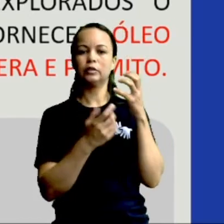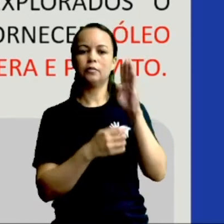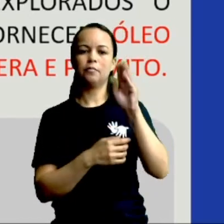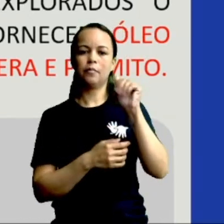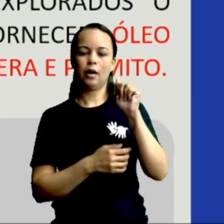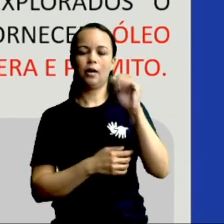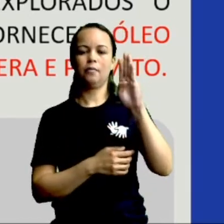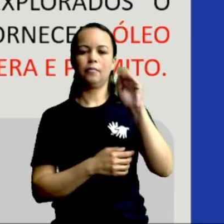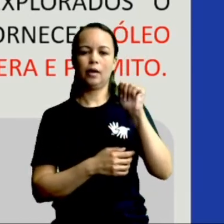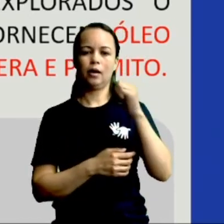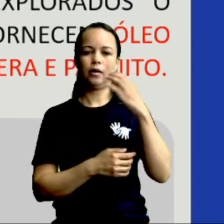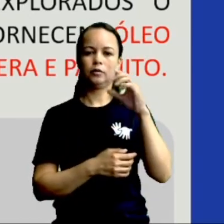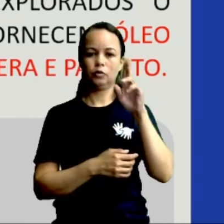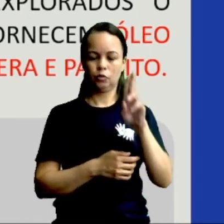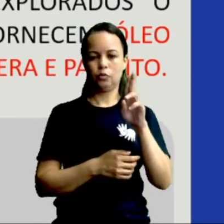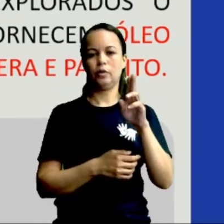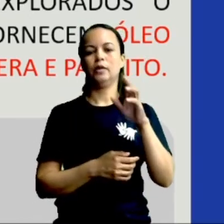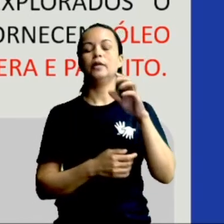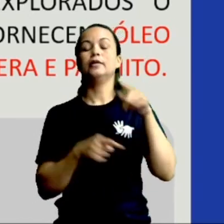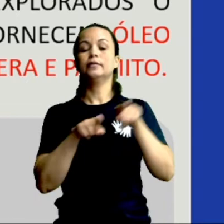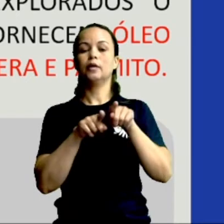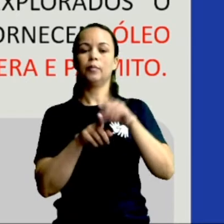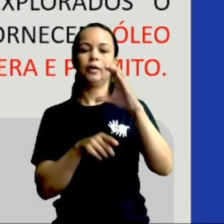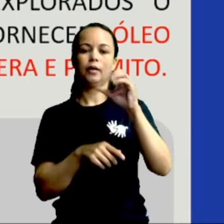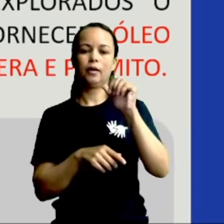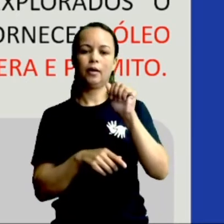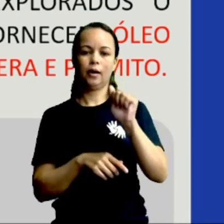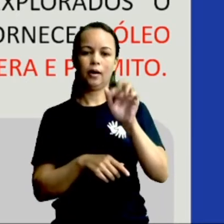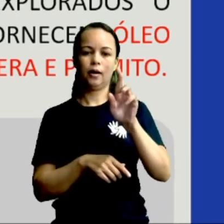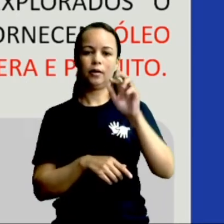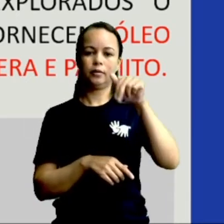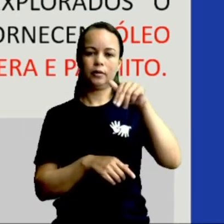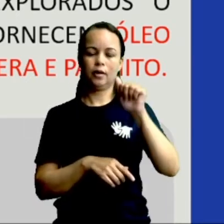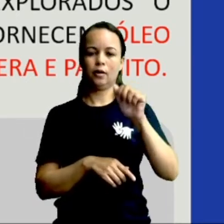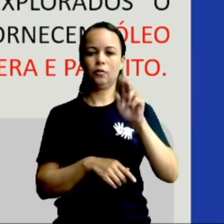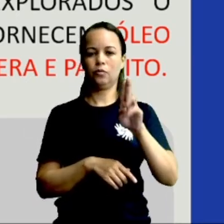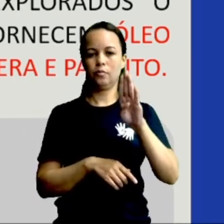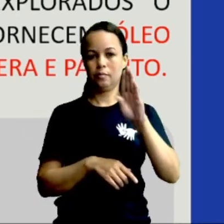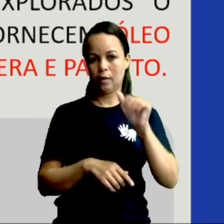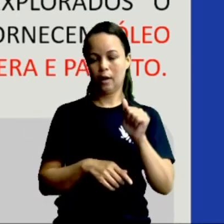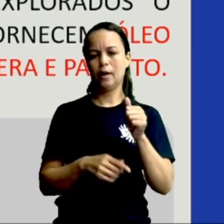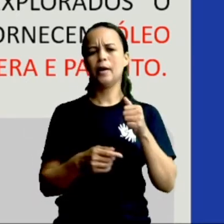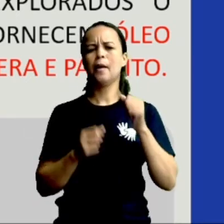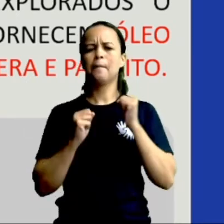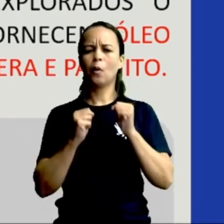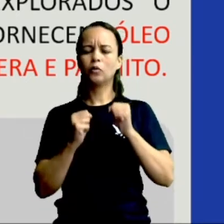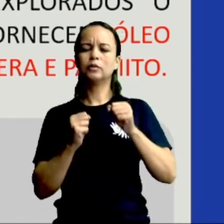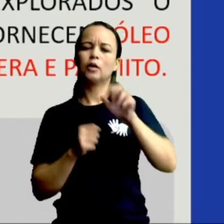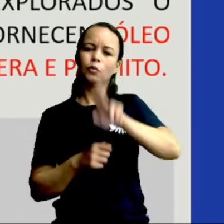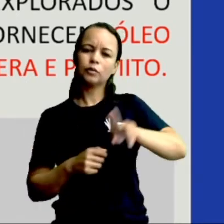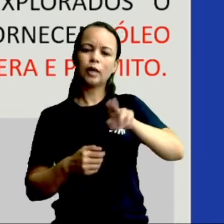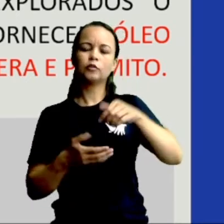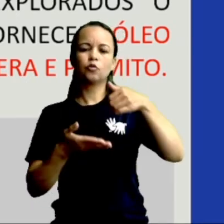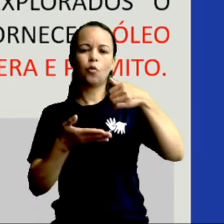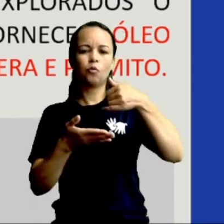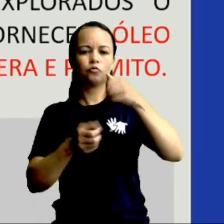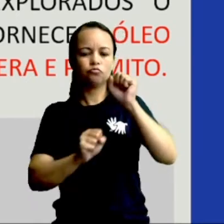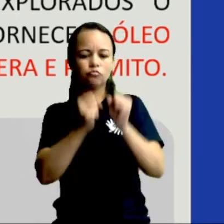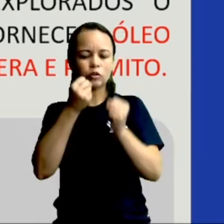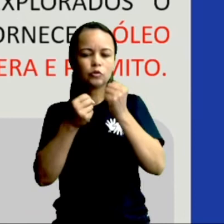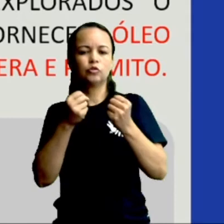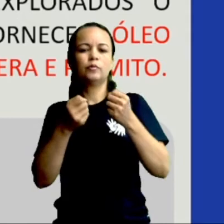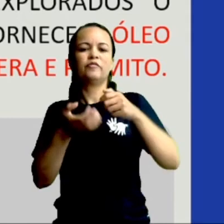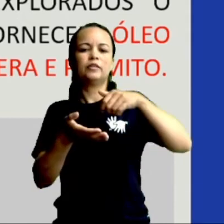um óleo, e aí ele pode ser usado na indústria, né, de uso industrial, pode ser uma gordura, uma